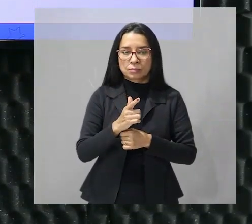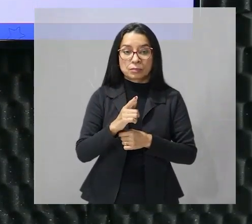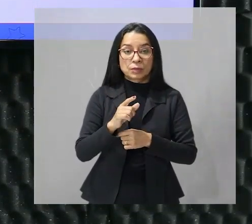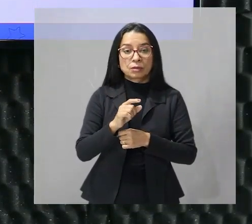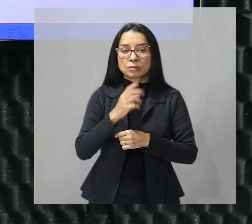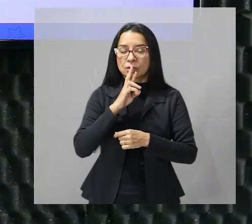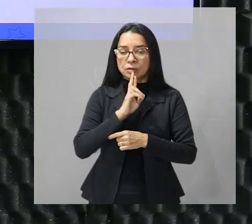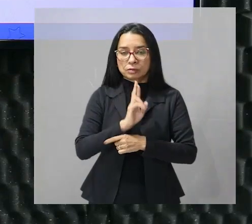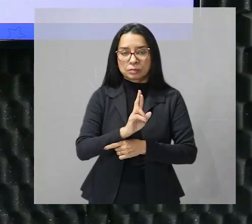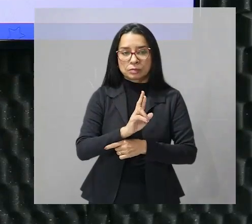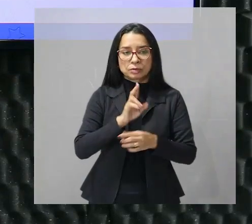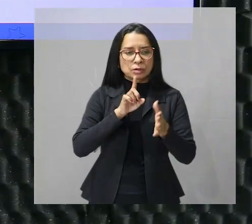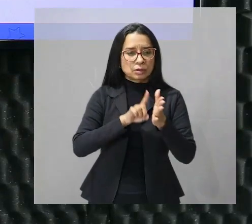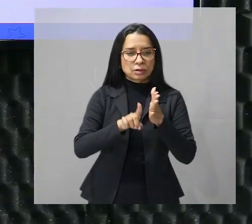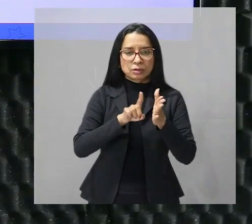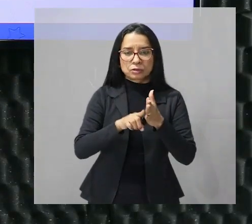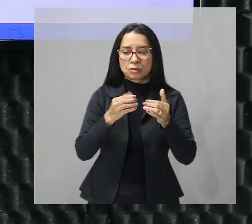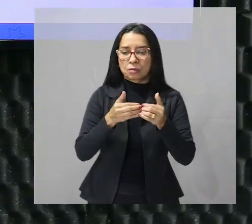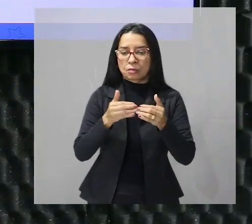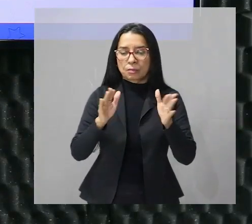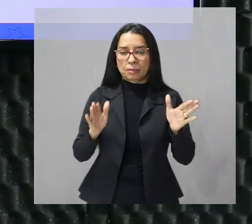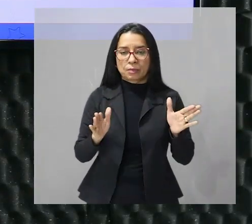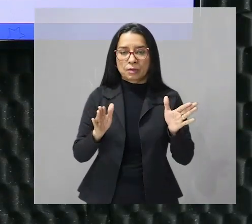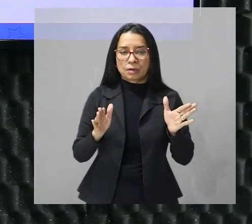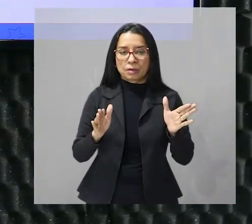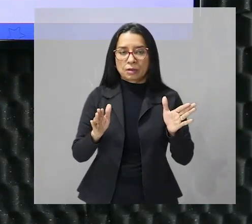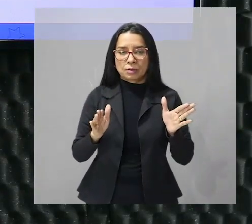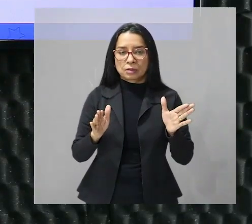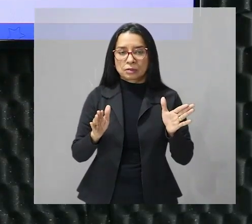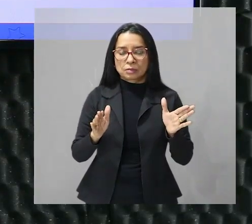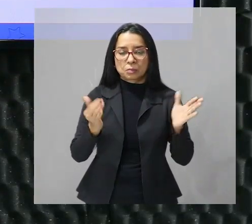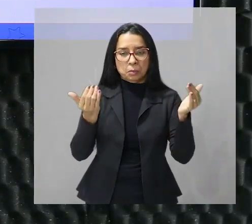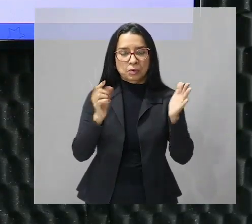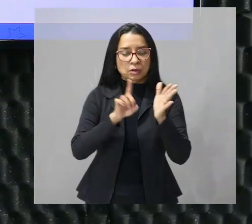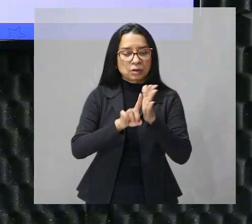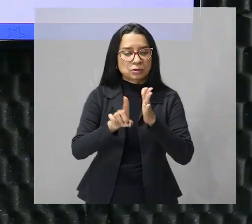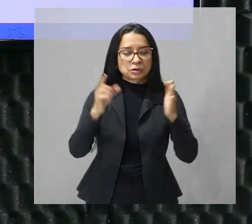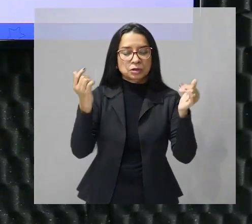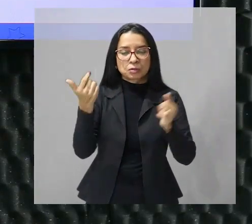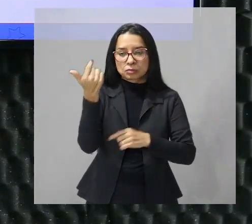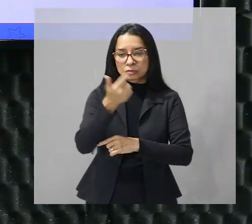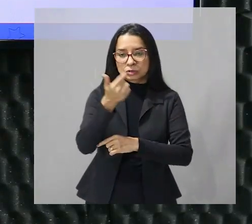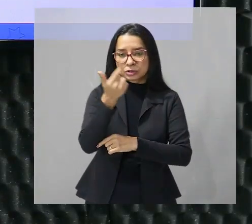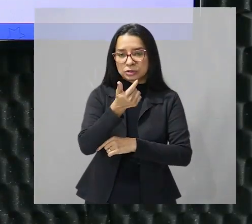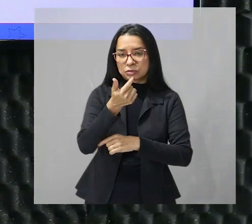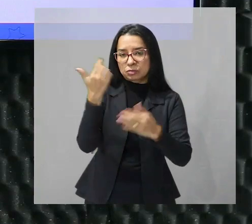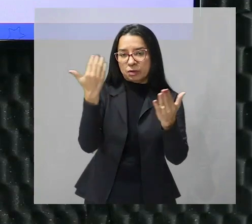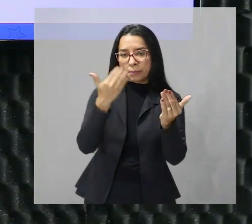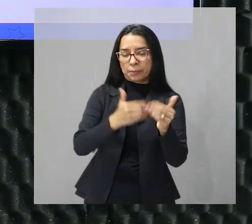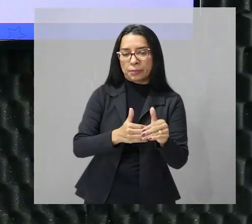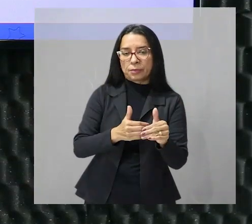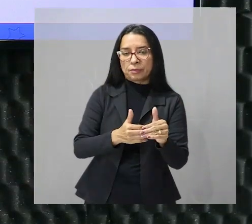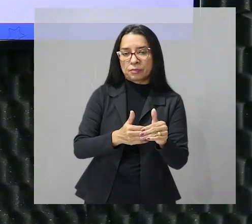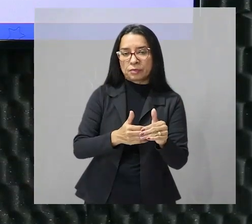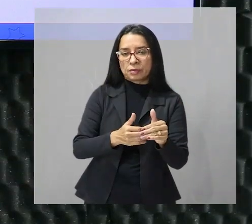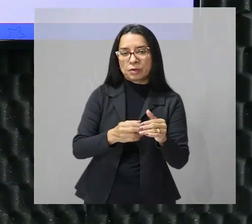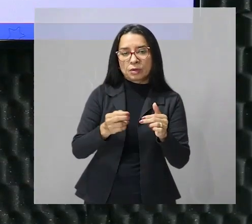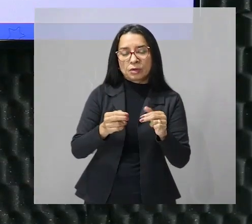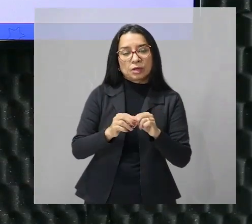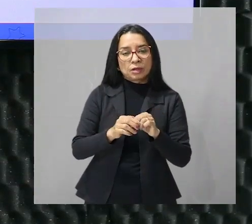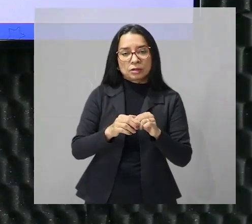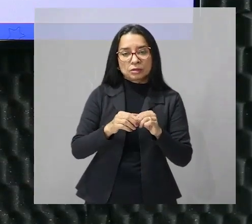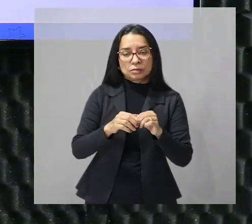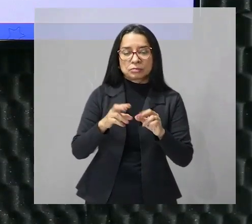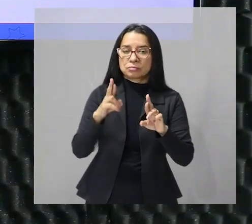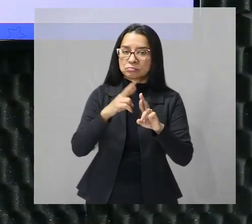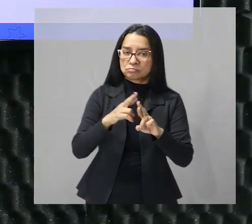Aqui, questão aberta, muito provavelmente questão de segunda etapa desse exame e ainda assim, envolvendo função afim, por isso estamos